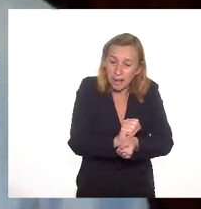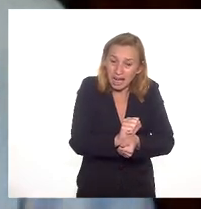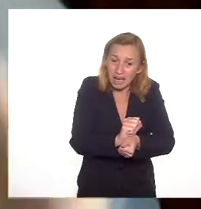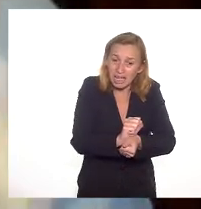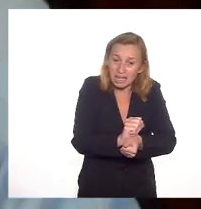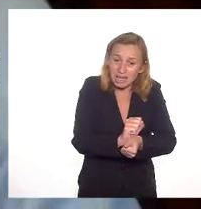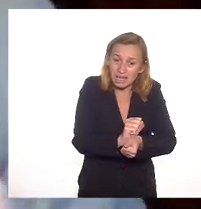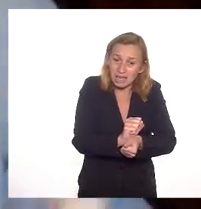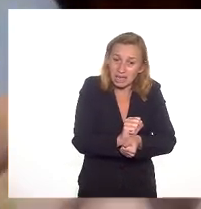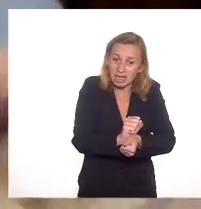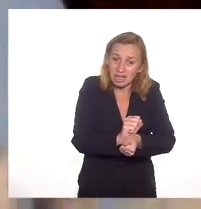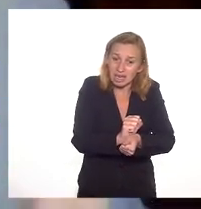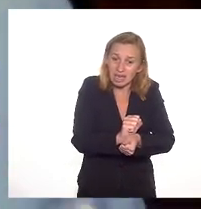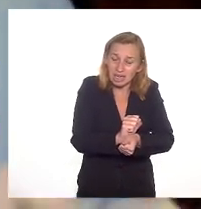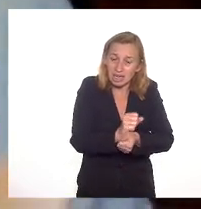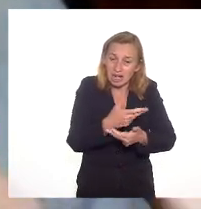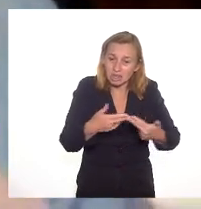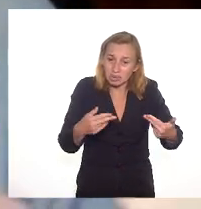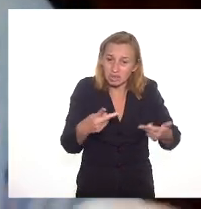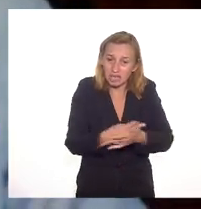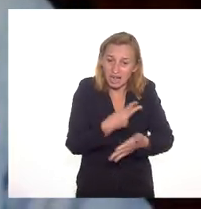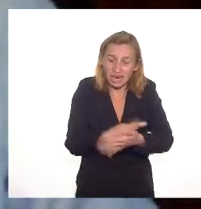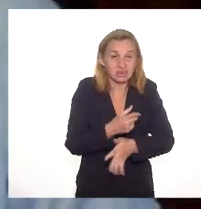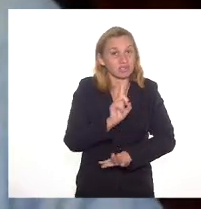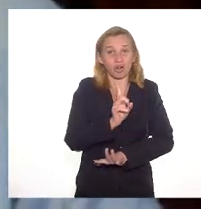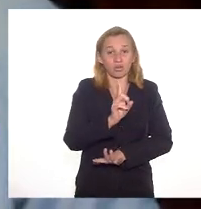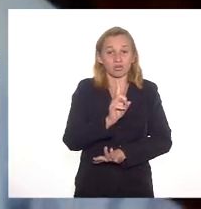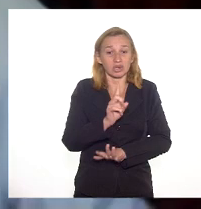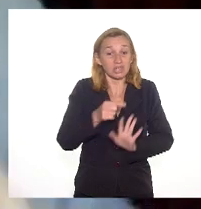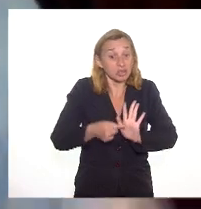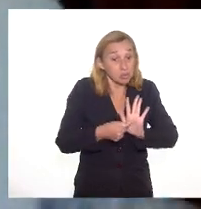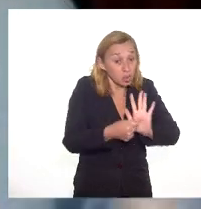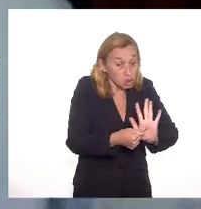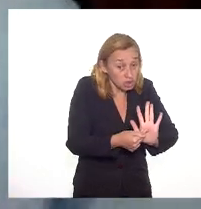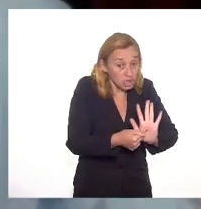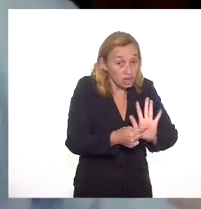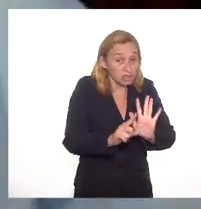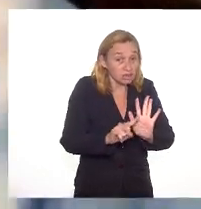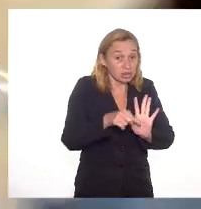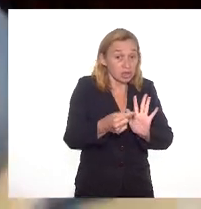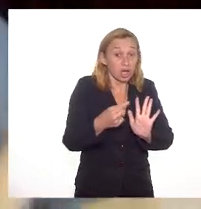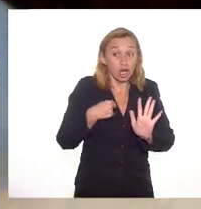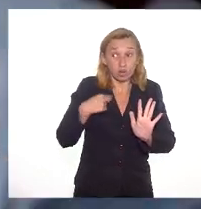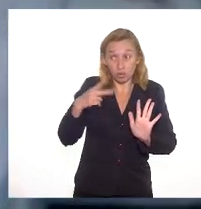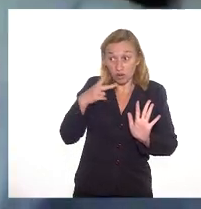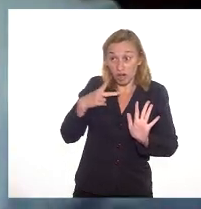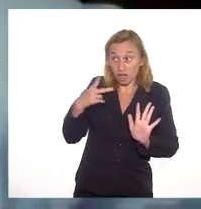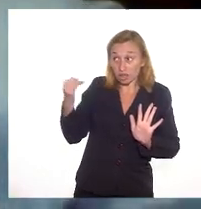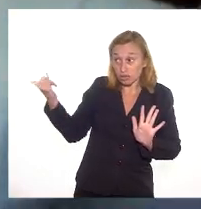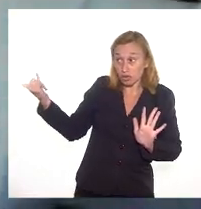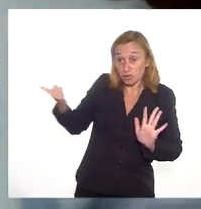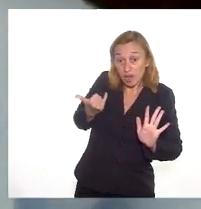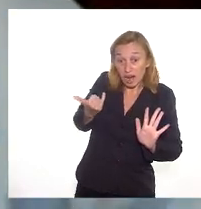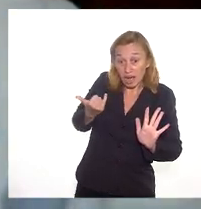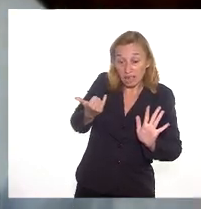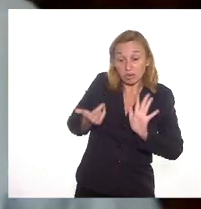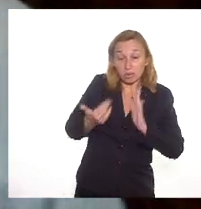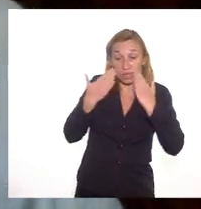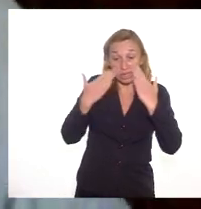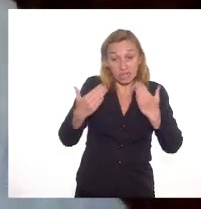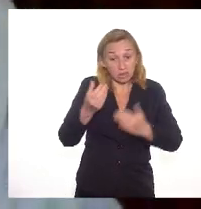Não. Está sendo detectado um grupo, que eu estou falando isso porque dados, foram apresentados dados